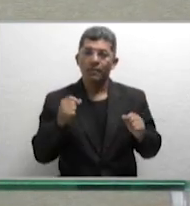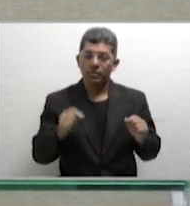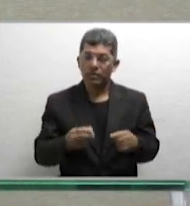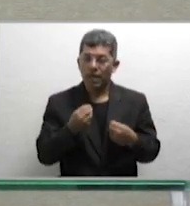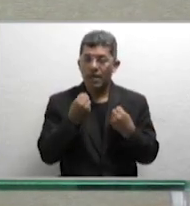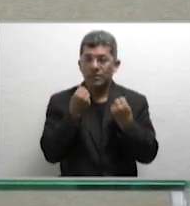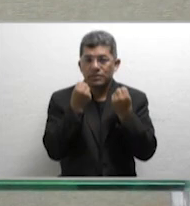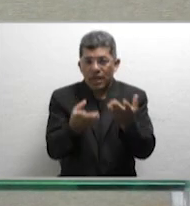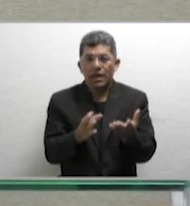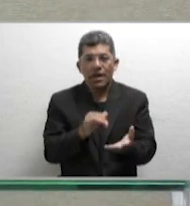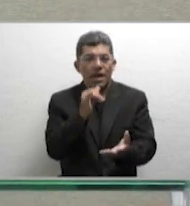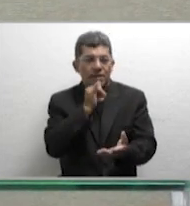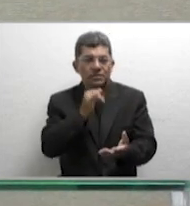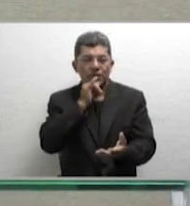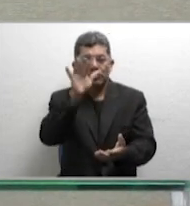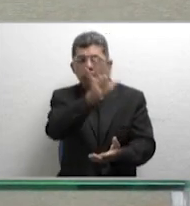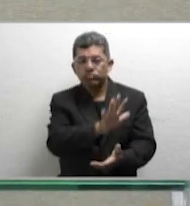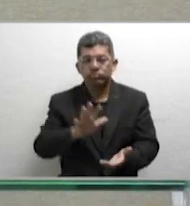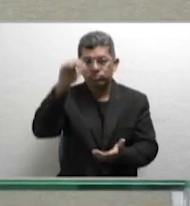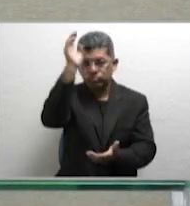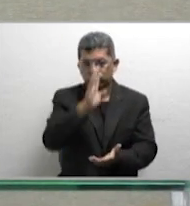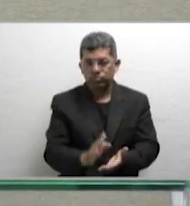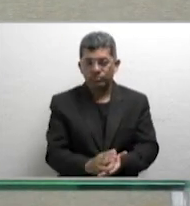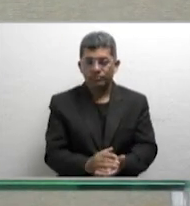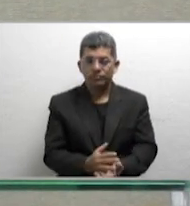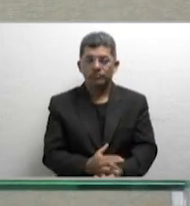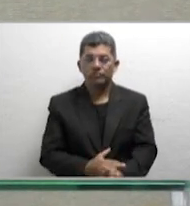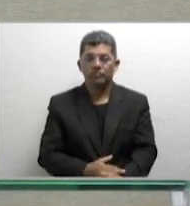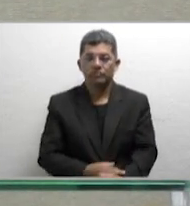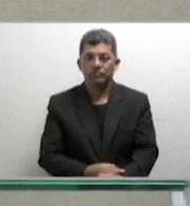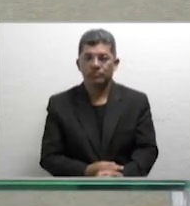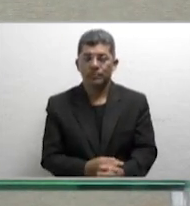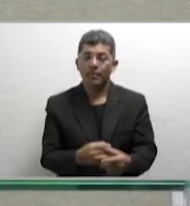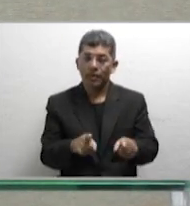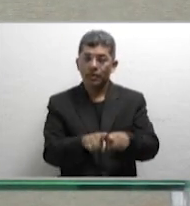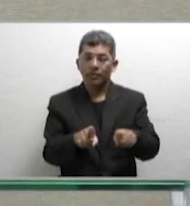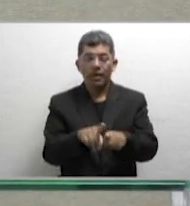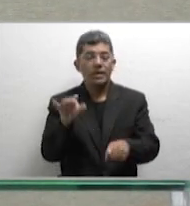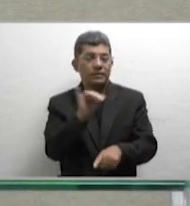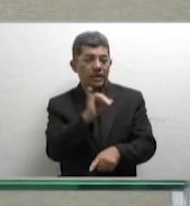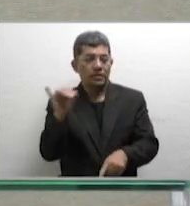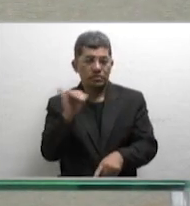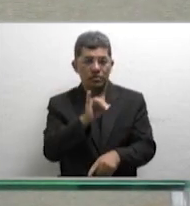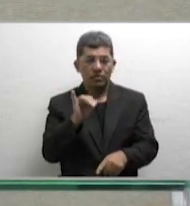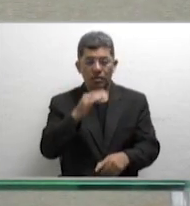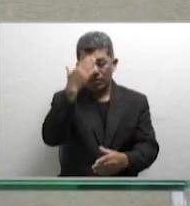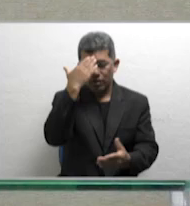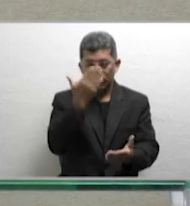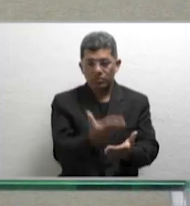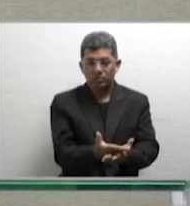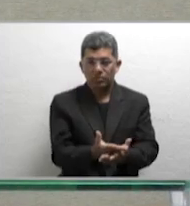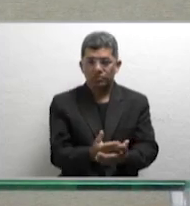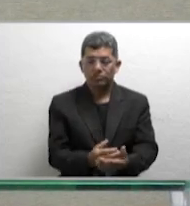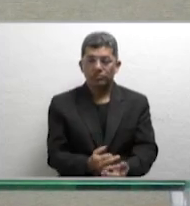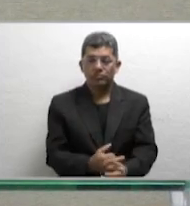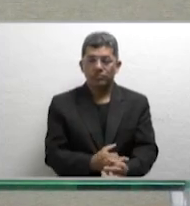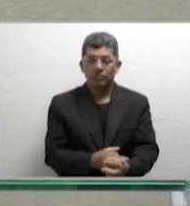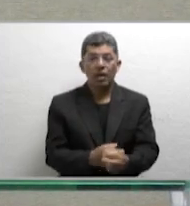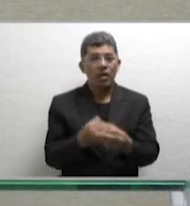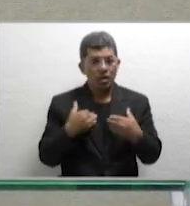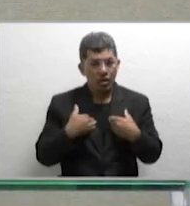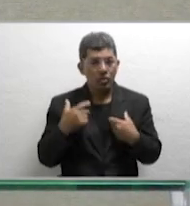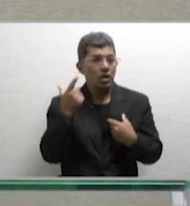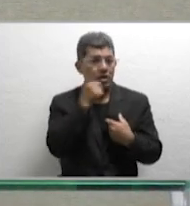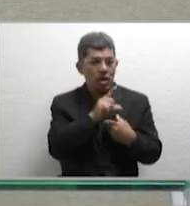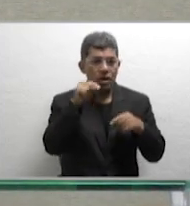referência nacional e referência internacional até. Eu acredito nisso, fui eleito para